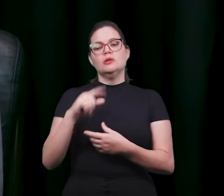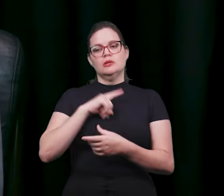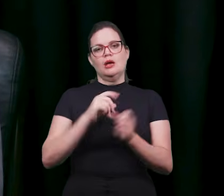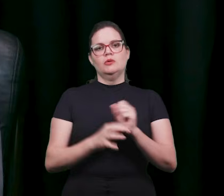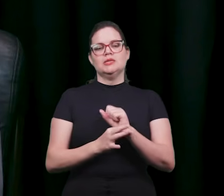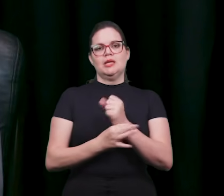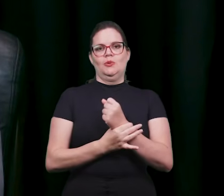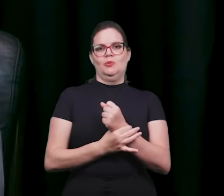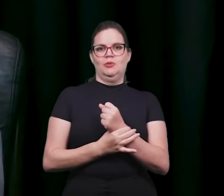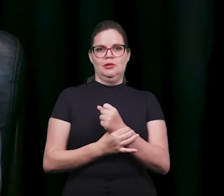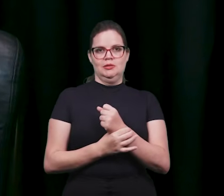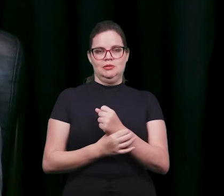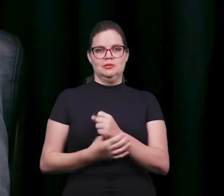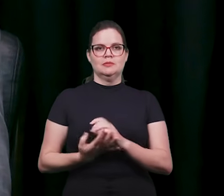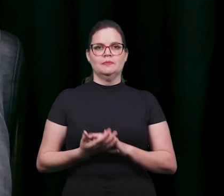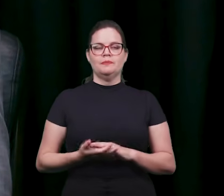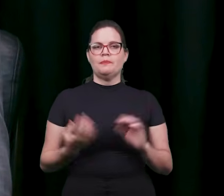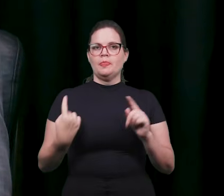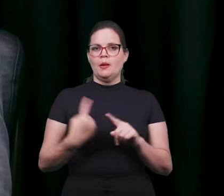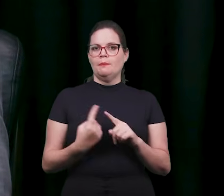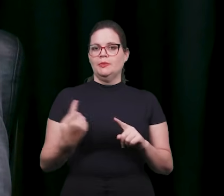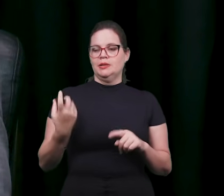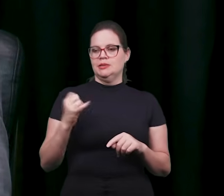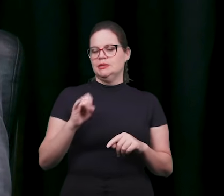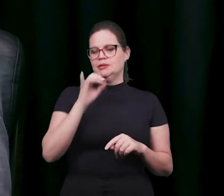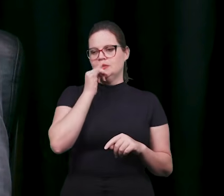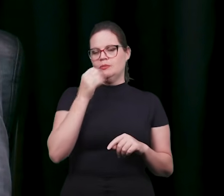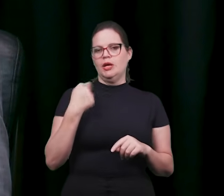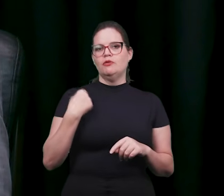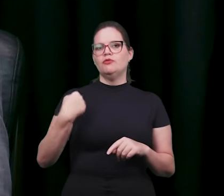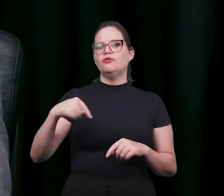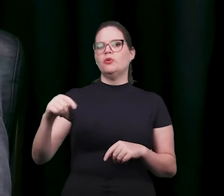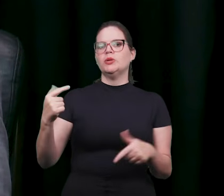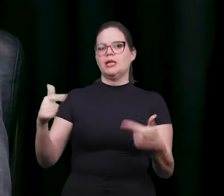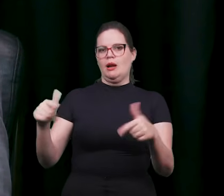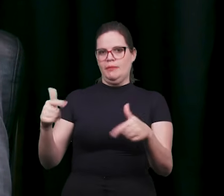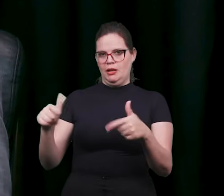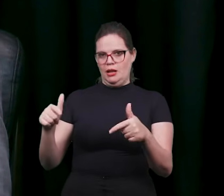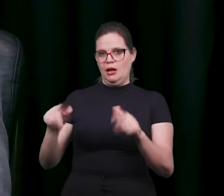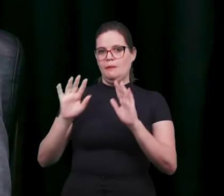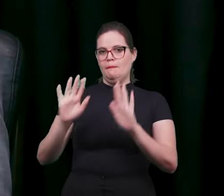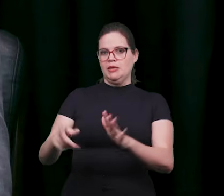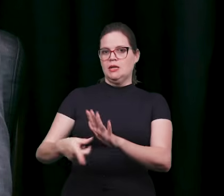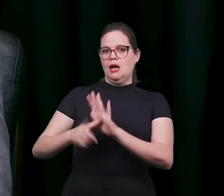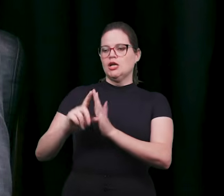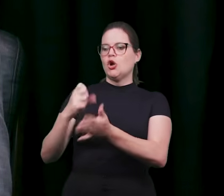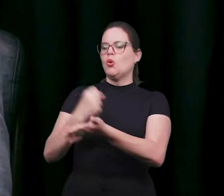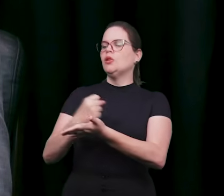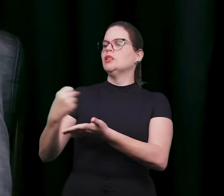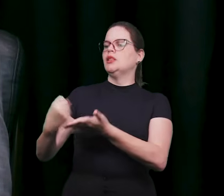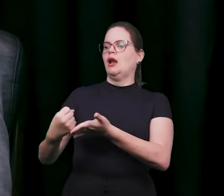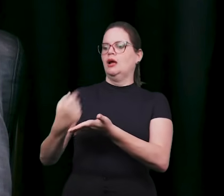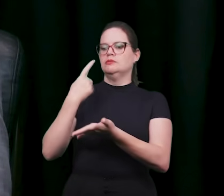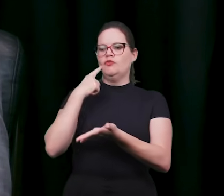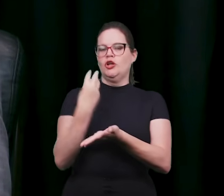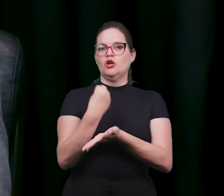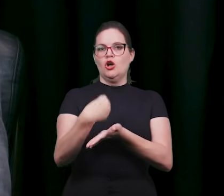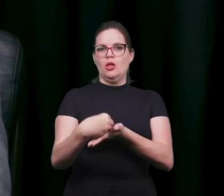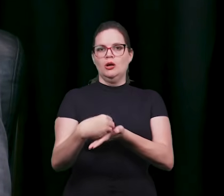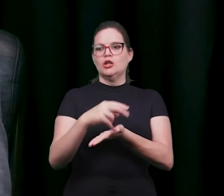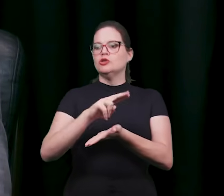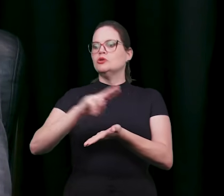jurídica. Certo. Então, eu vou prestar um serviço, eu vou fazer um contrato. É ideal que nós tenhamos um contrato e